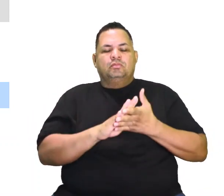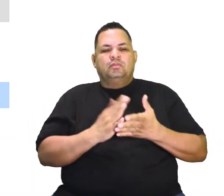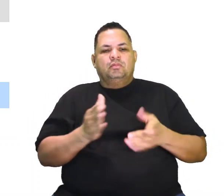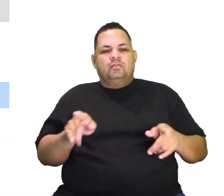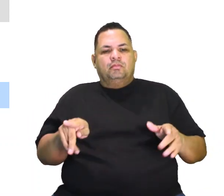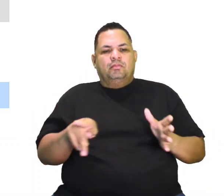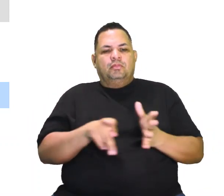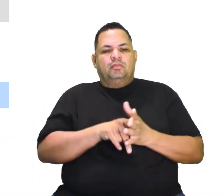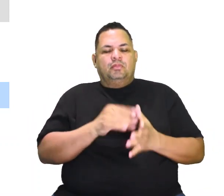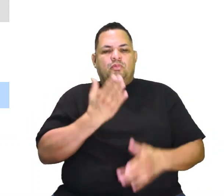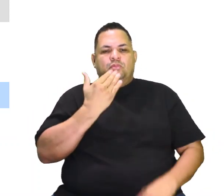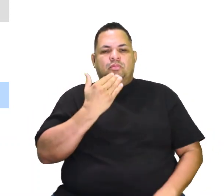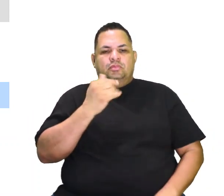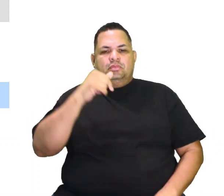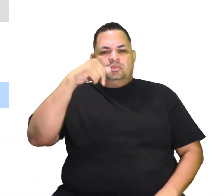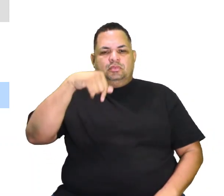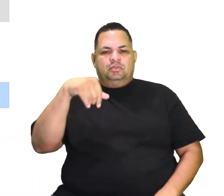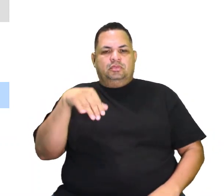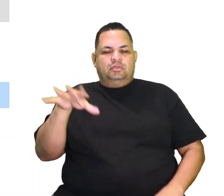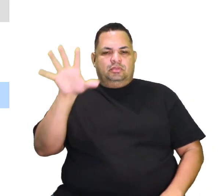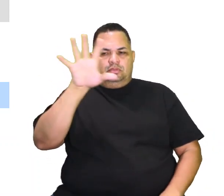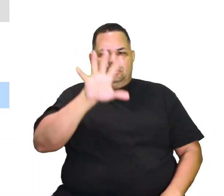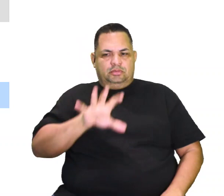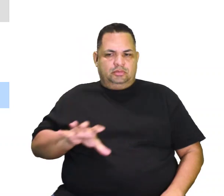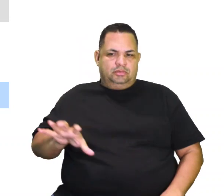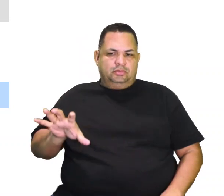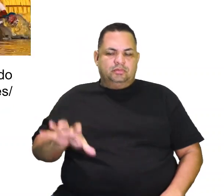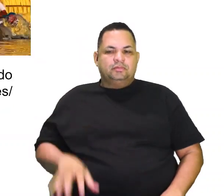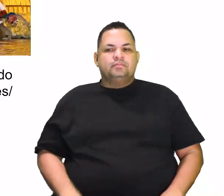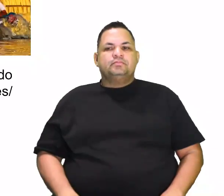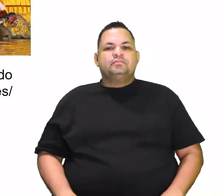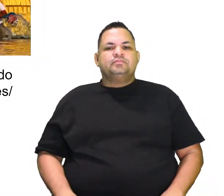aqui da nossa região.